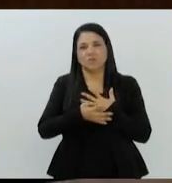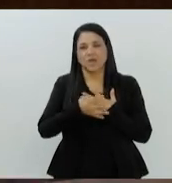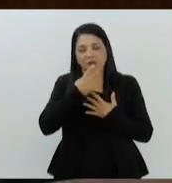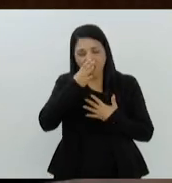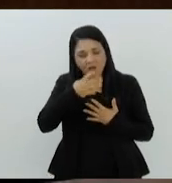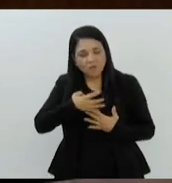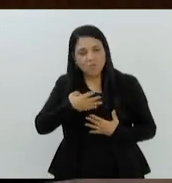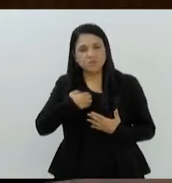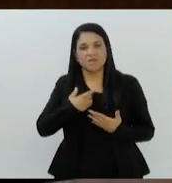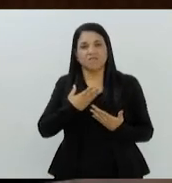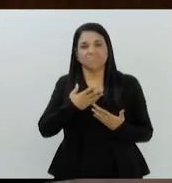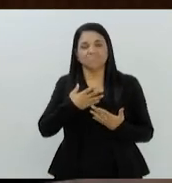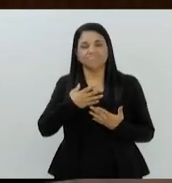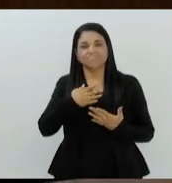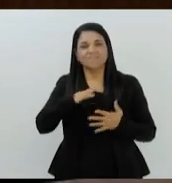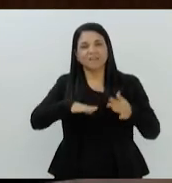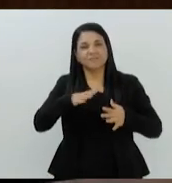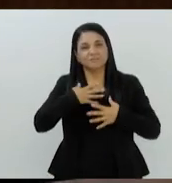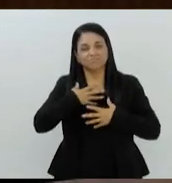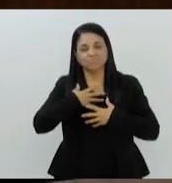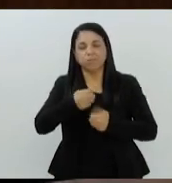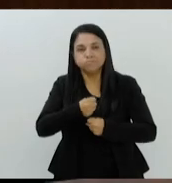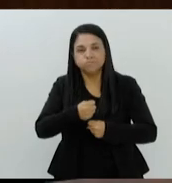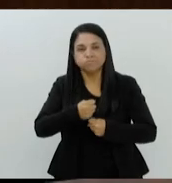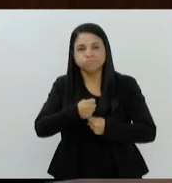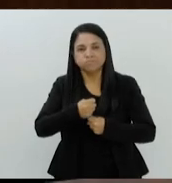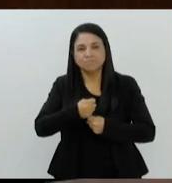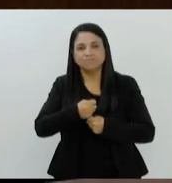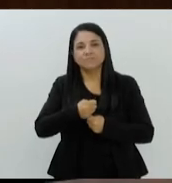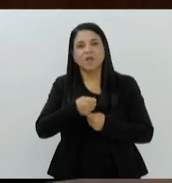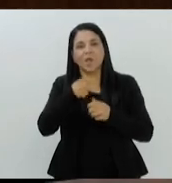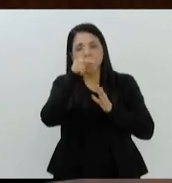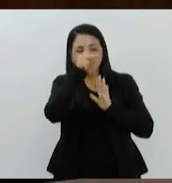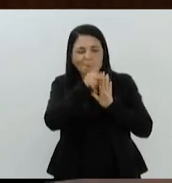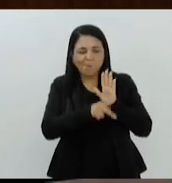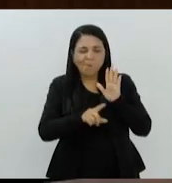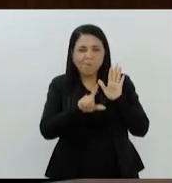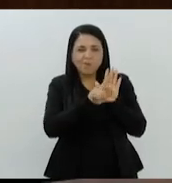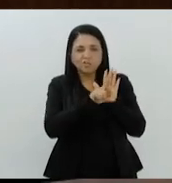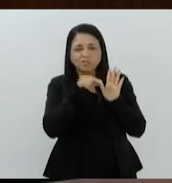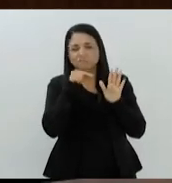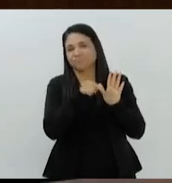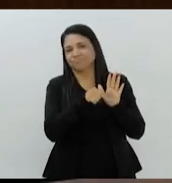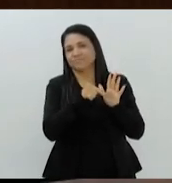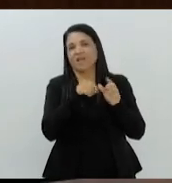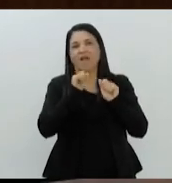vezes vai ao suicídio. Então, esse é um projeto da LERJ, é um projeto meu, porque